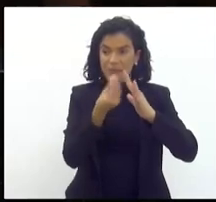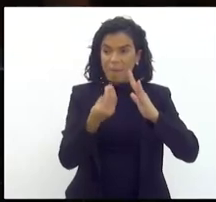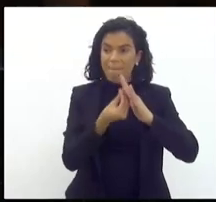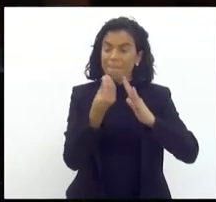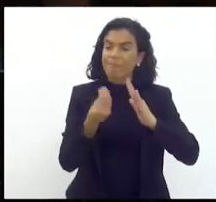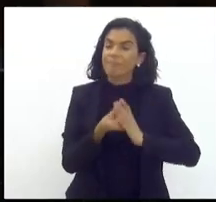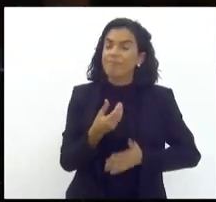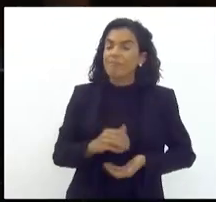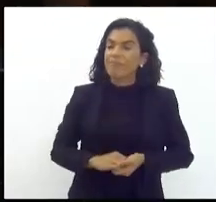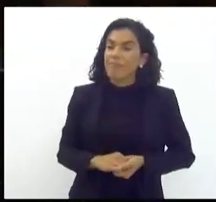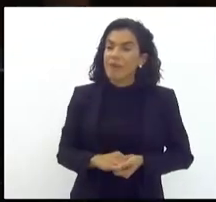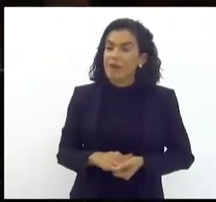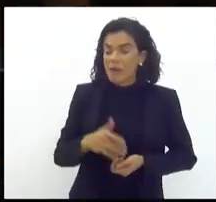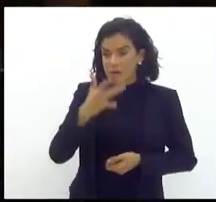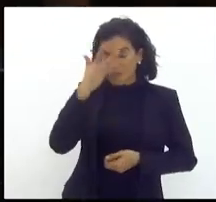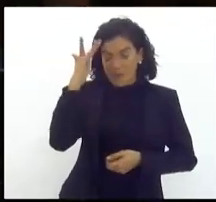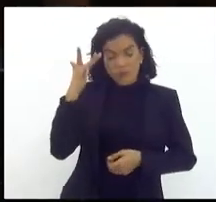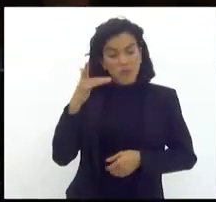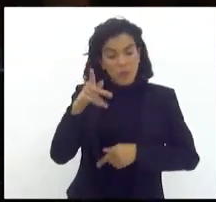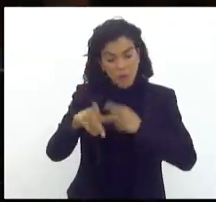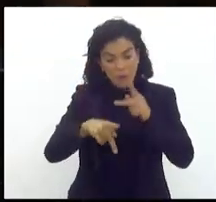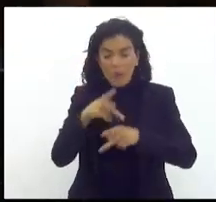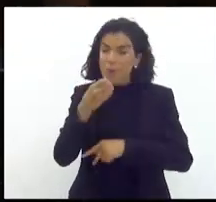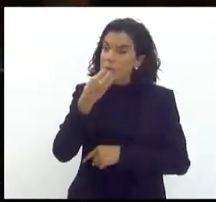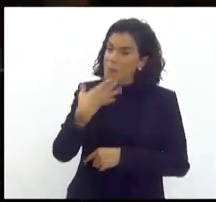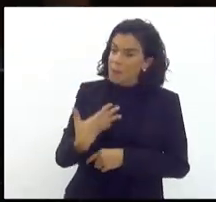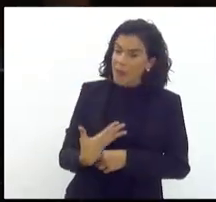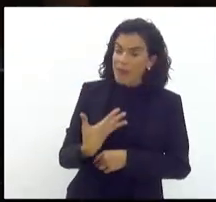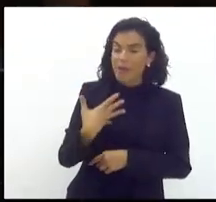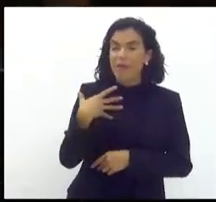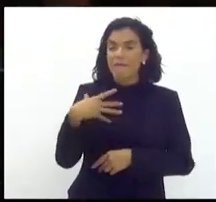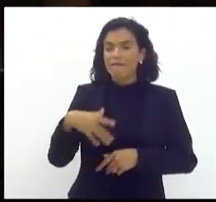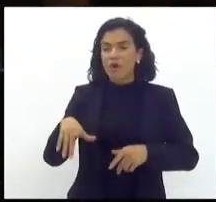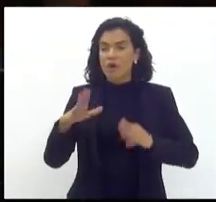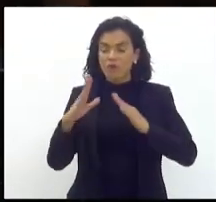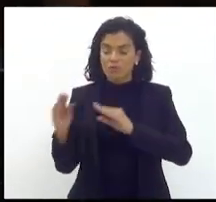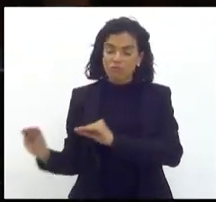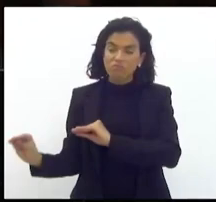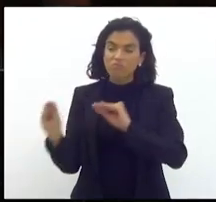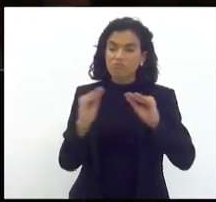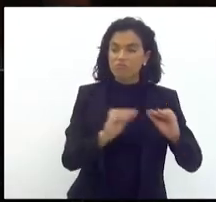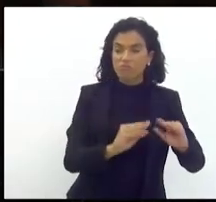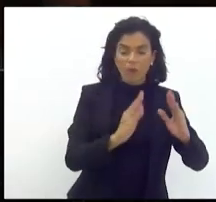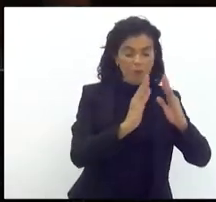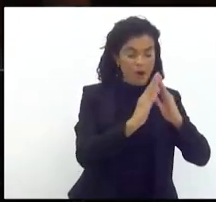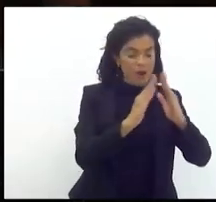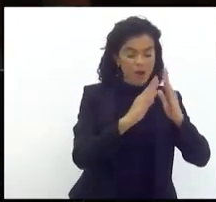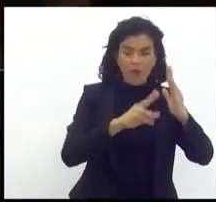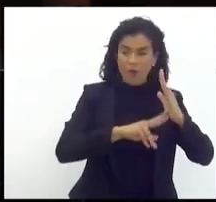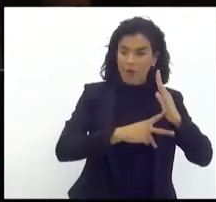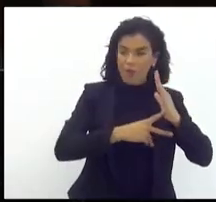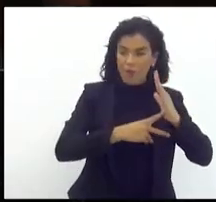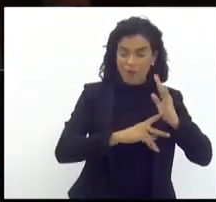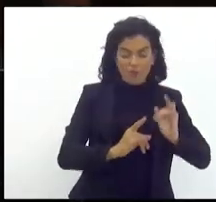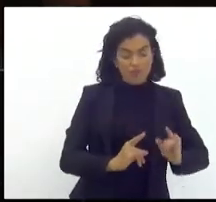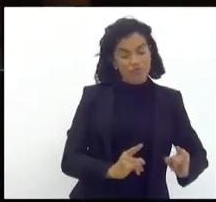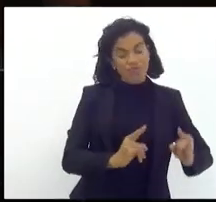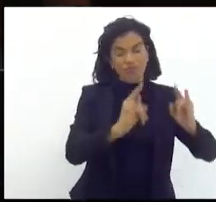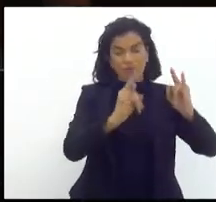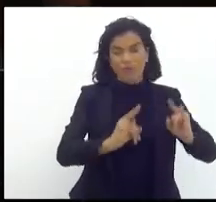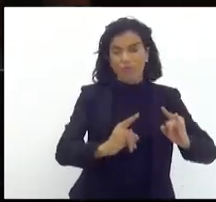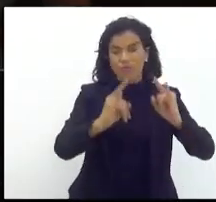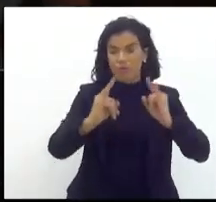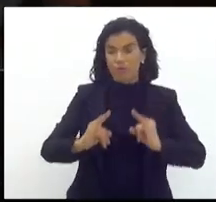Inoã pessoas do bem foram morar nesse condomínios mas infelizmente foram jogadas